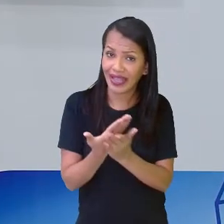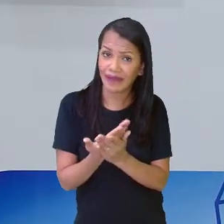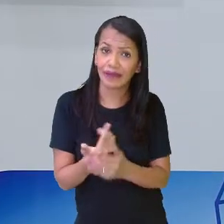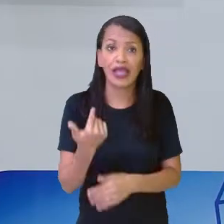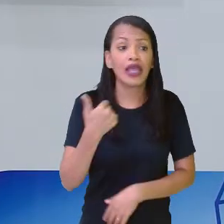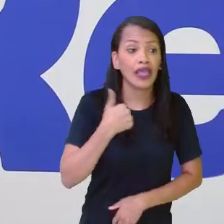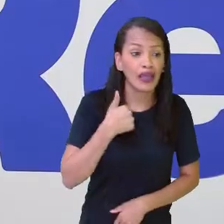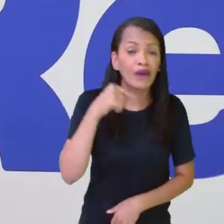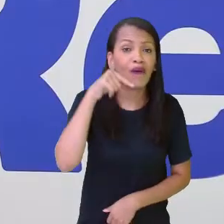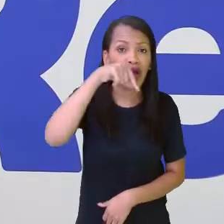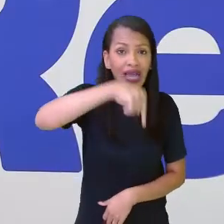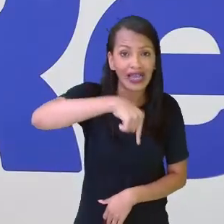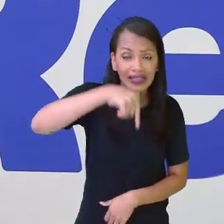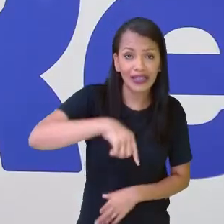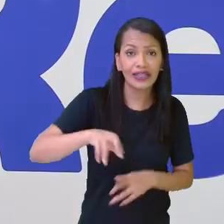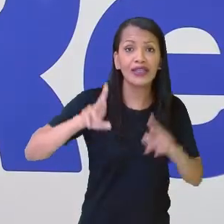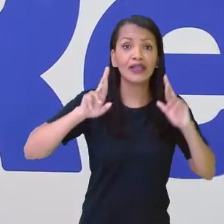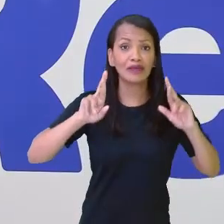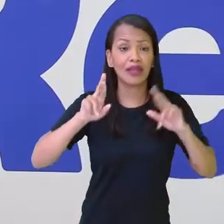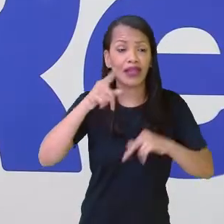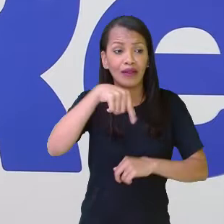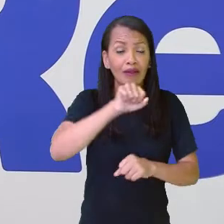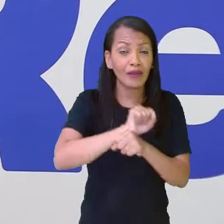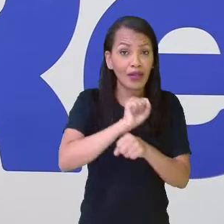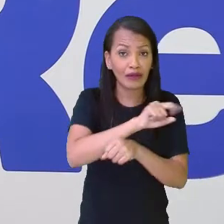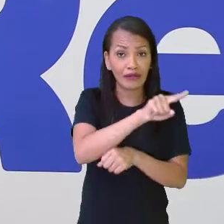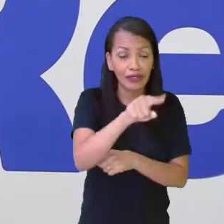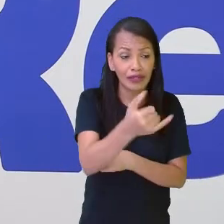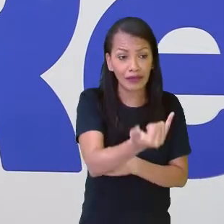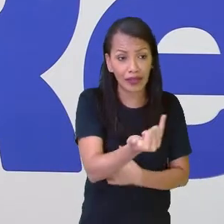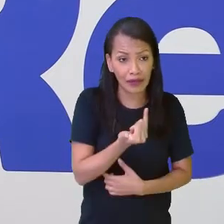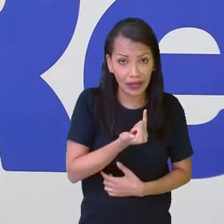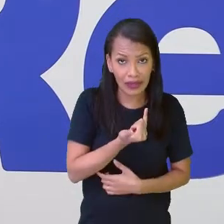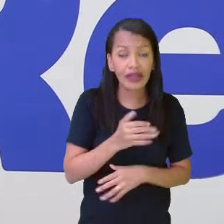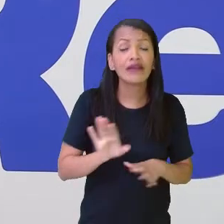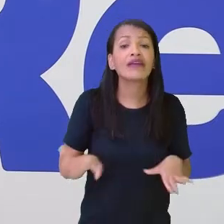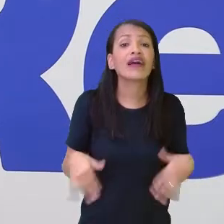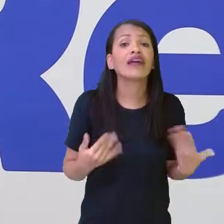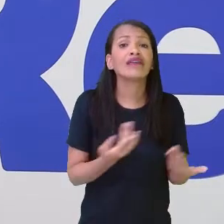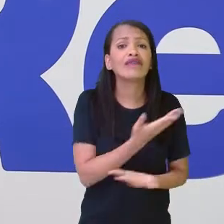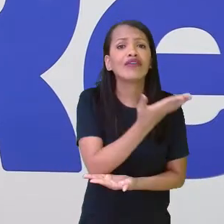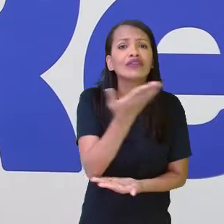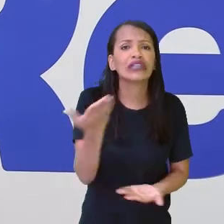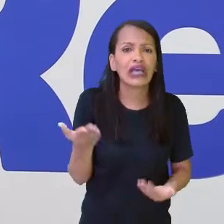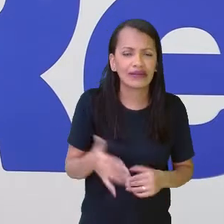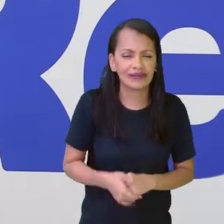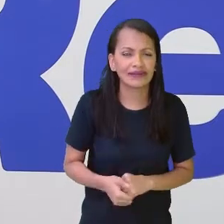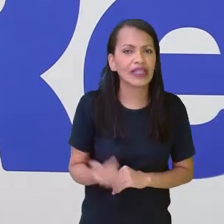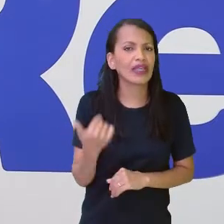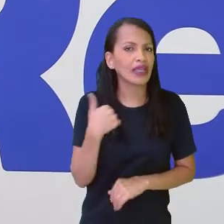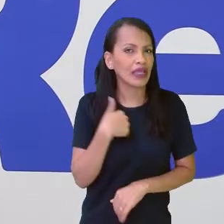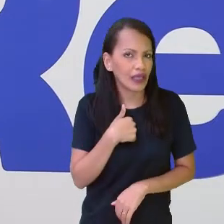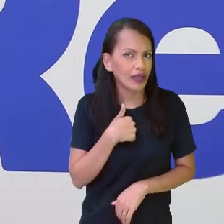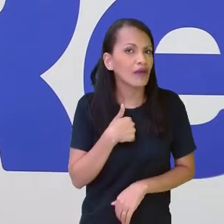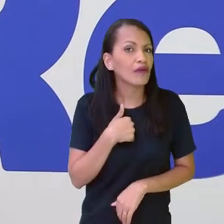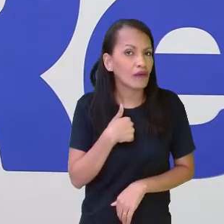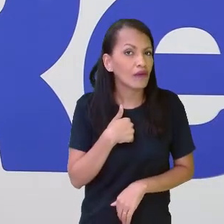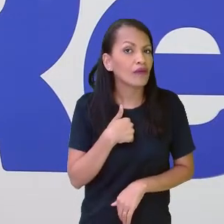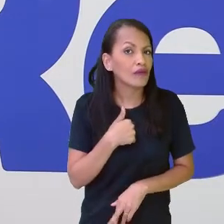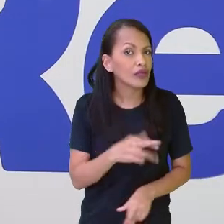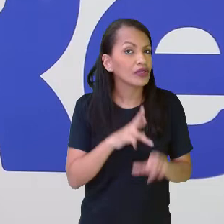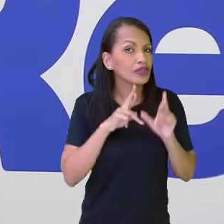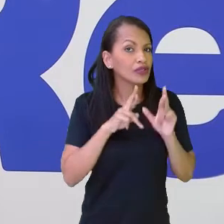aqui, hein? Eu tô aqui esperando que vocês tenham a me dizer, né? Cadê vocês? Eu espero que estejam